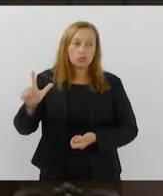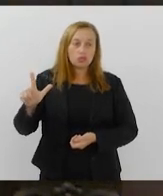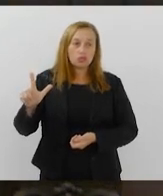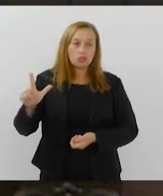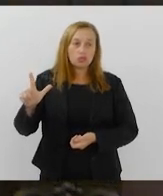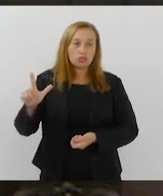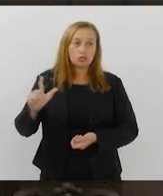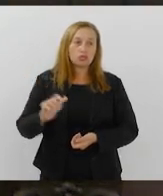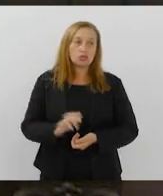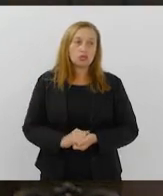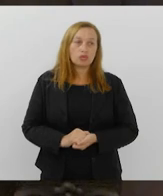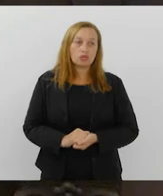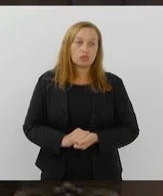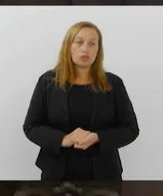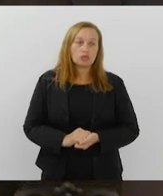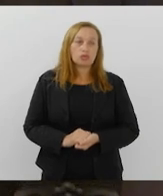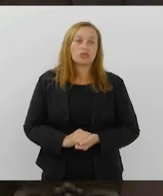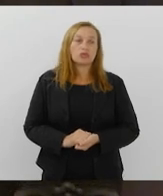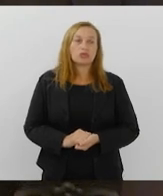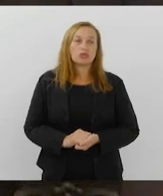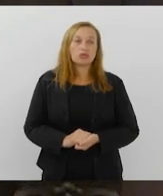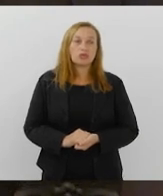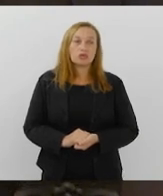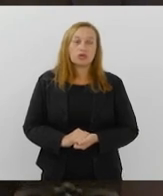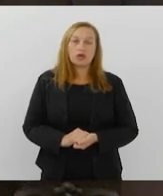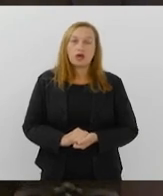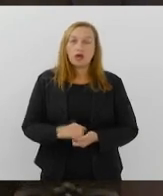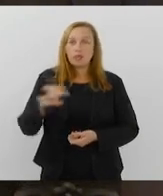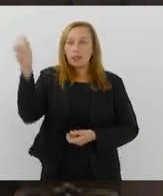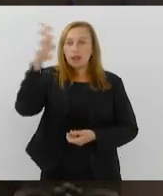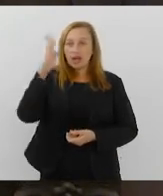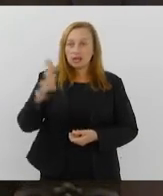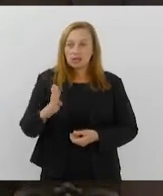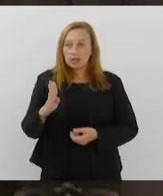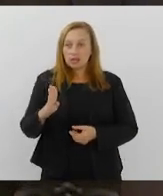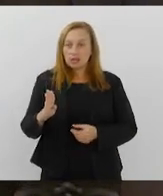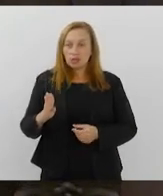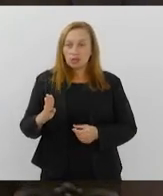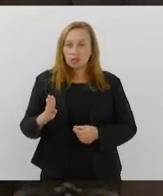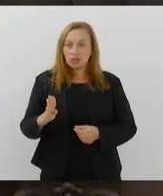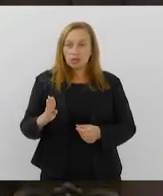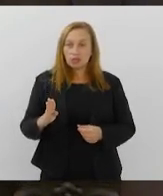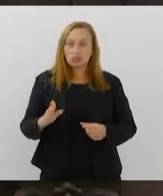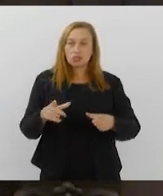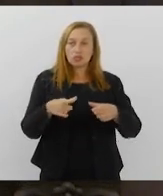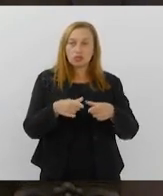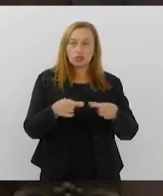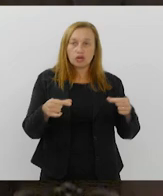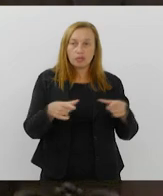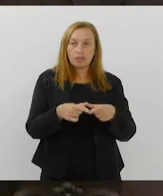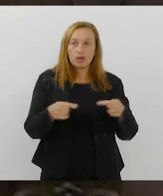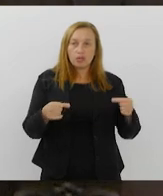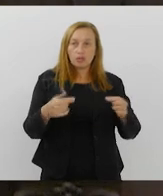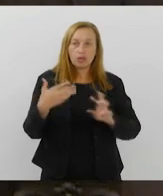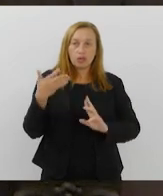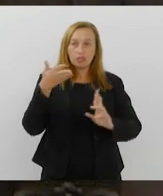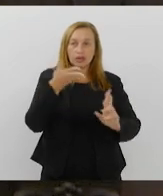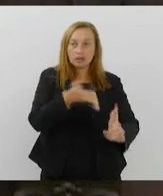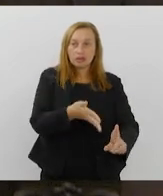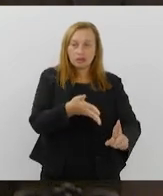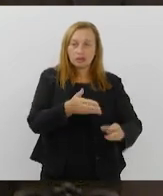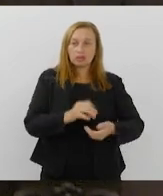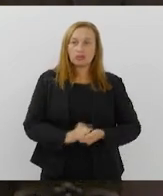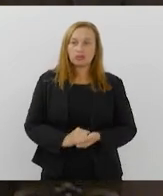Cultural Brasil-Japão e representando neste ato também cônsul geral do Japão,